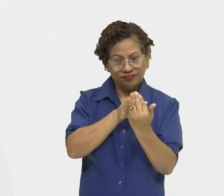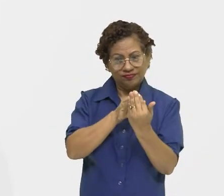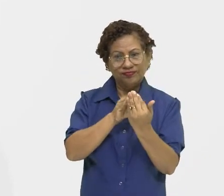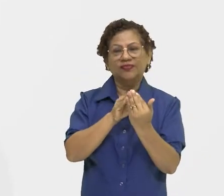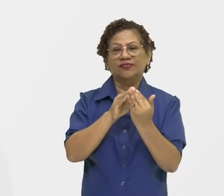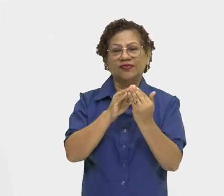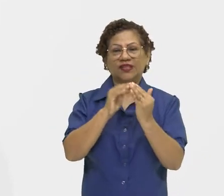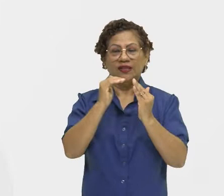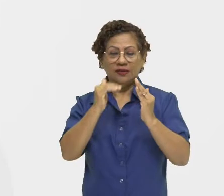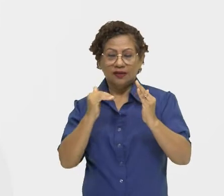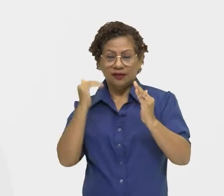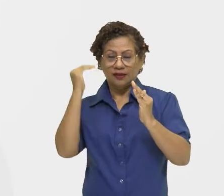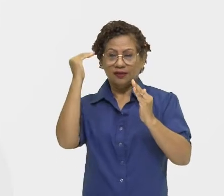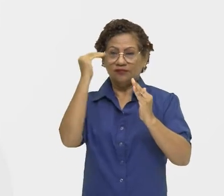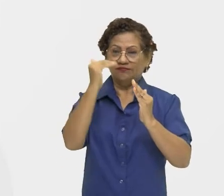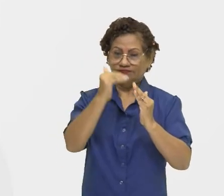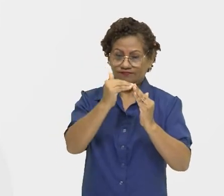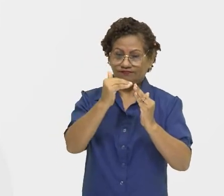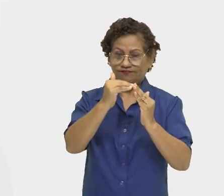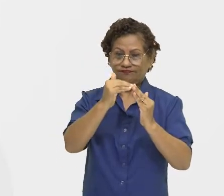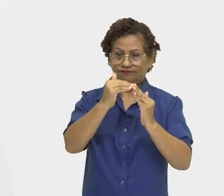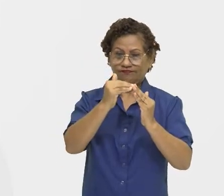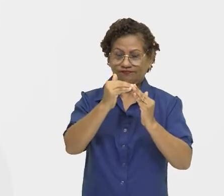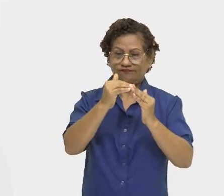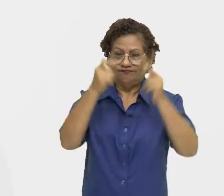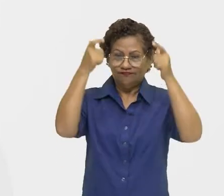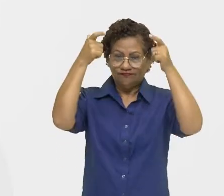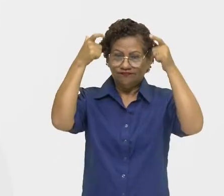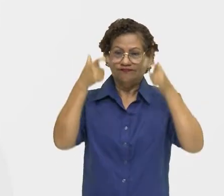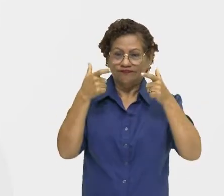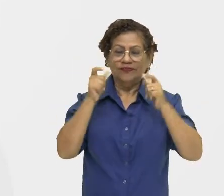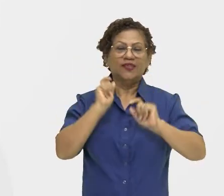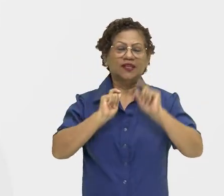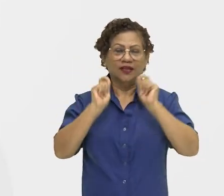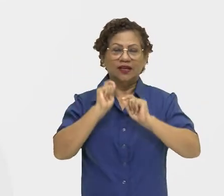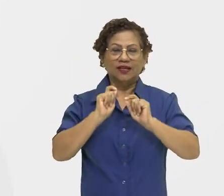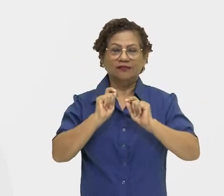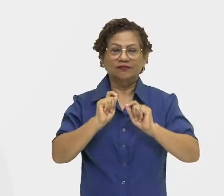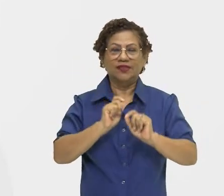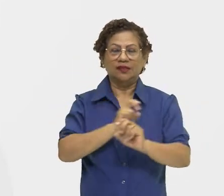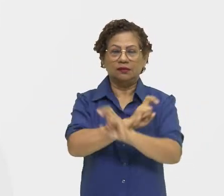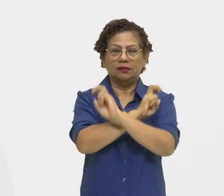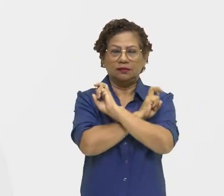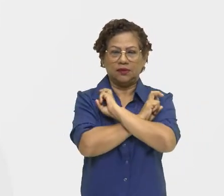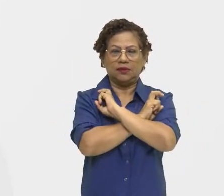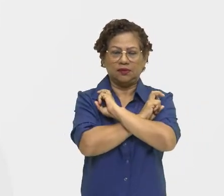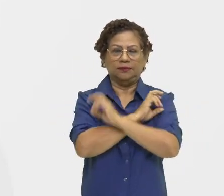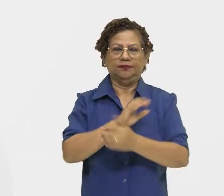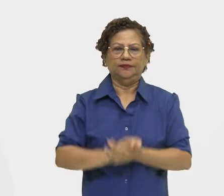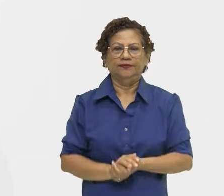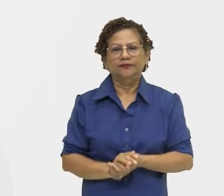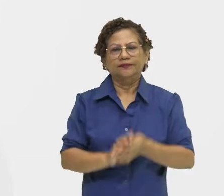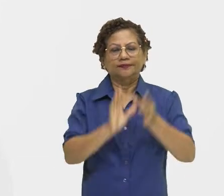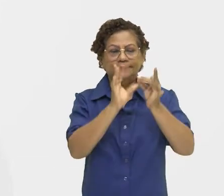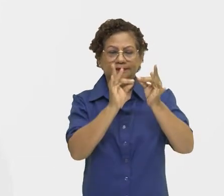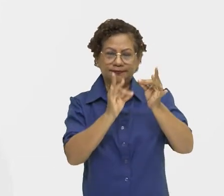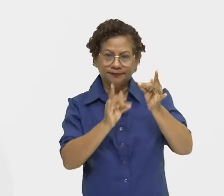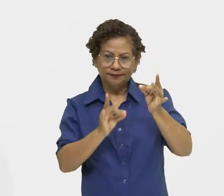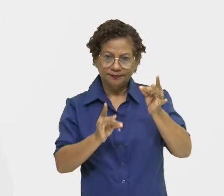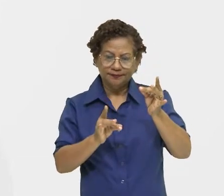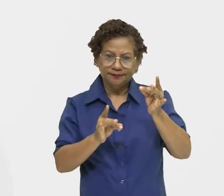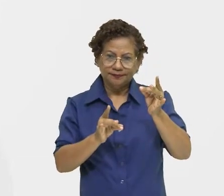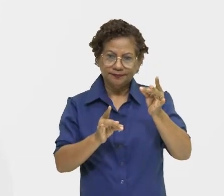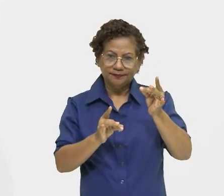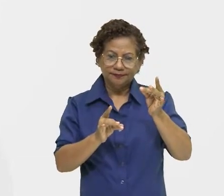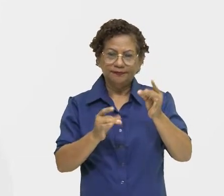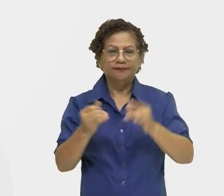O faraó. Então, olha só, ao retratar a estrutura hierárquica da sociedade, onde a figura